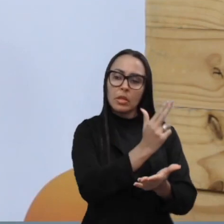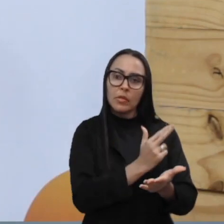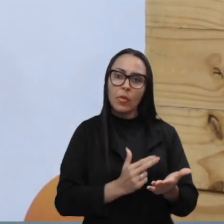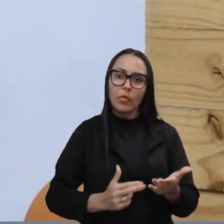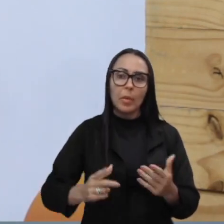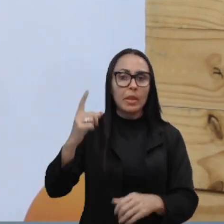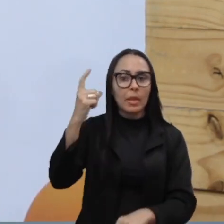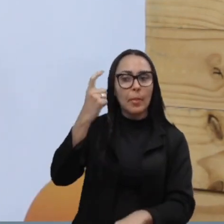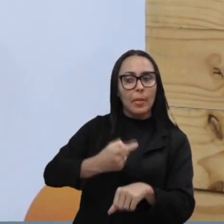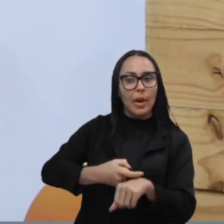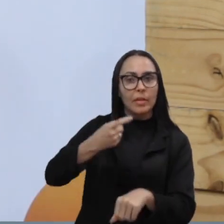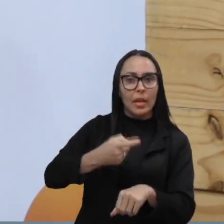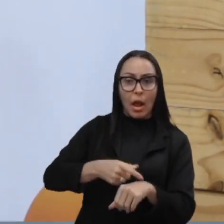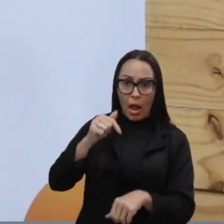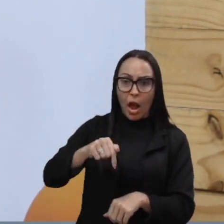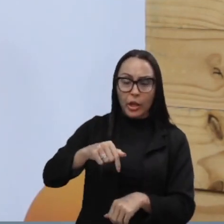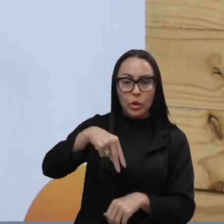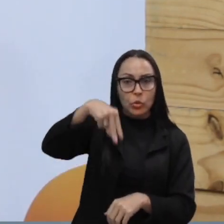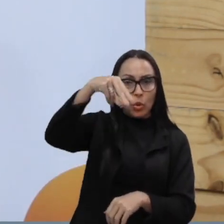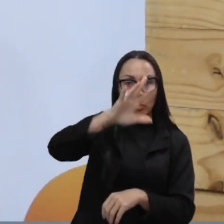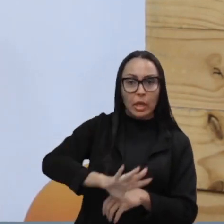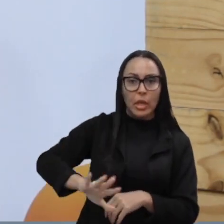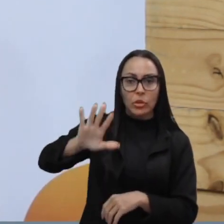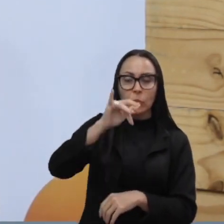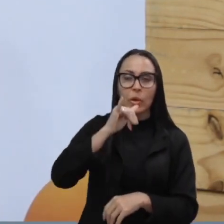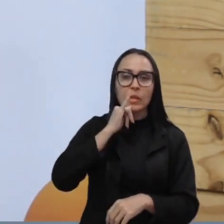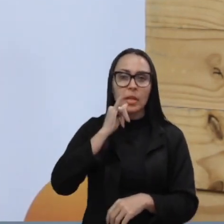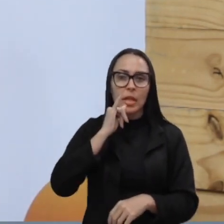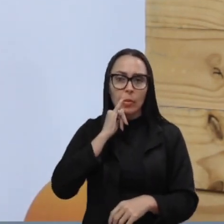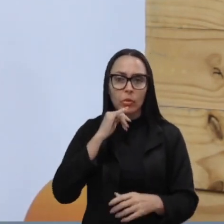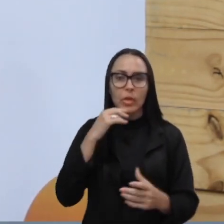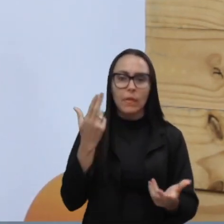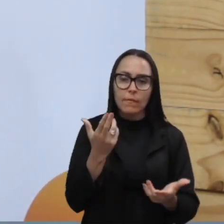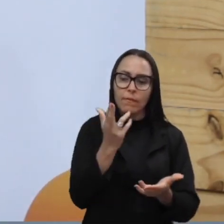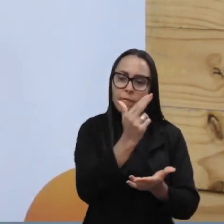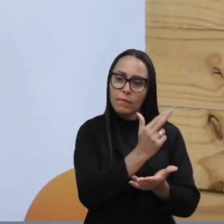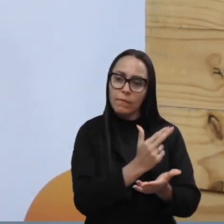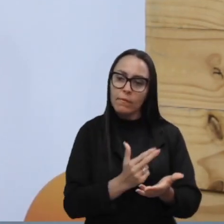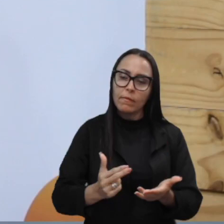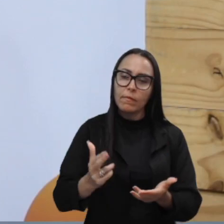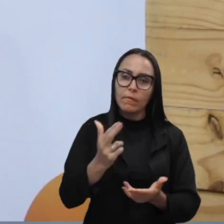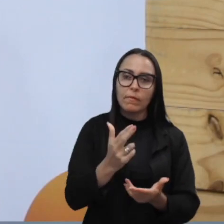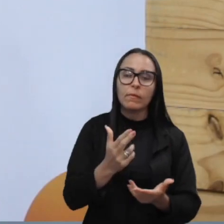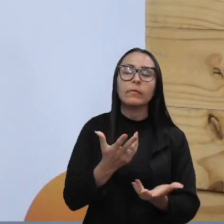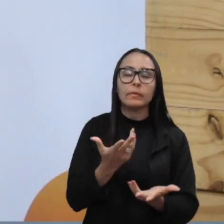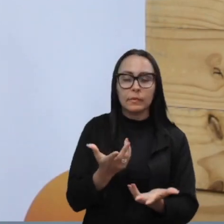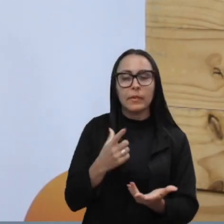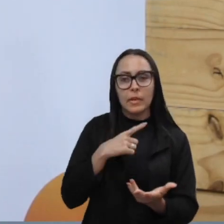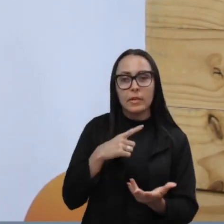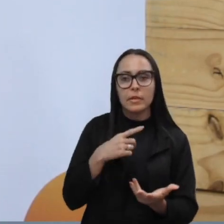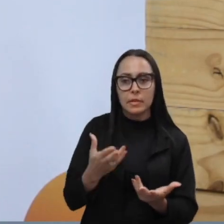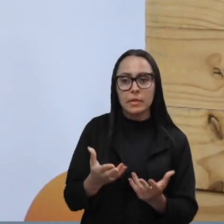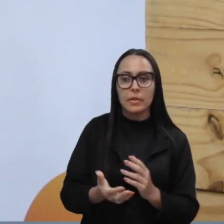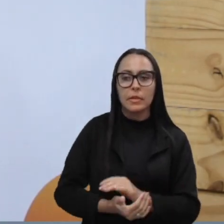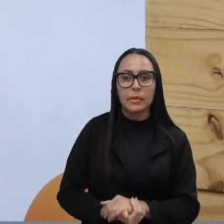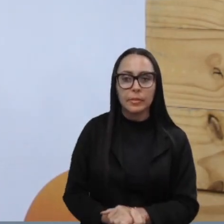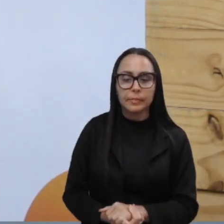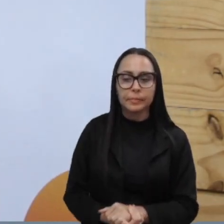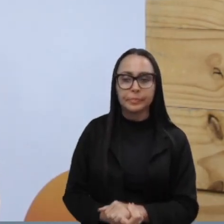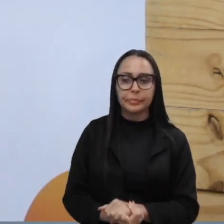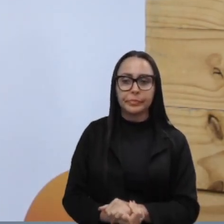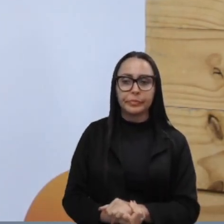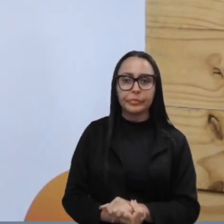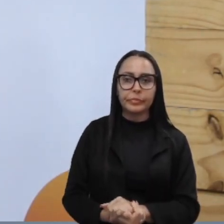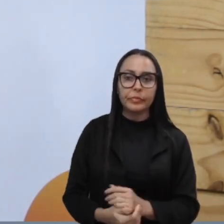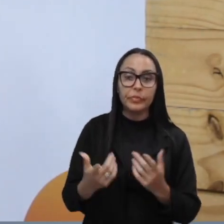madeira. Aqui no Nordeste, por exemplo, a gente conhece muitas estilogravuras, né? A estilogravura pernambucana. Pronto,